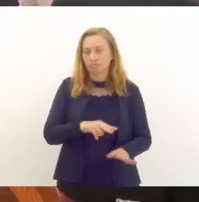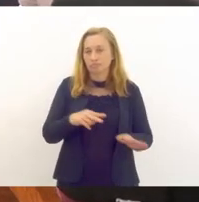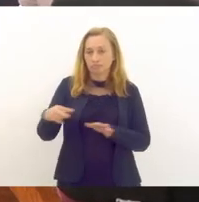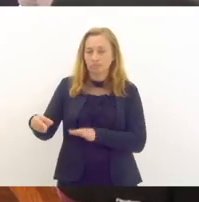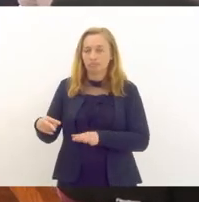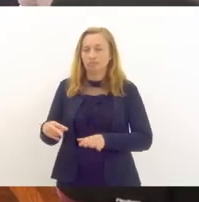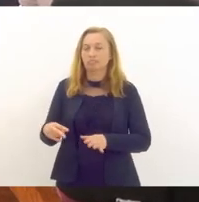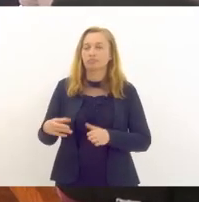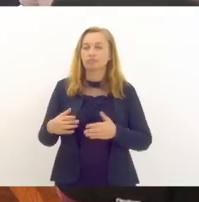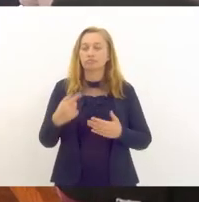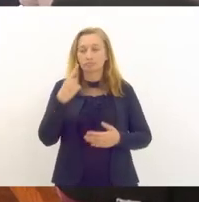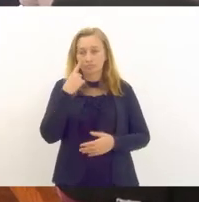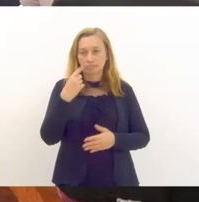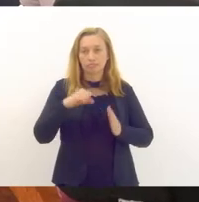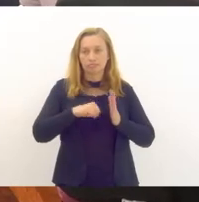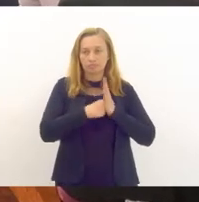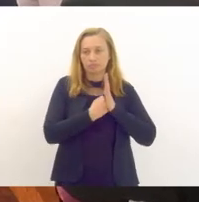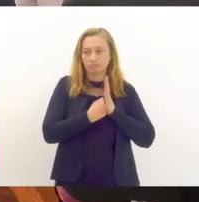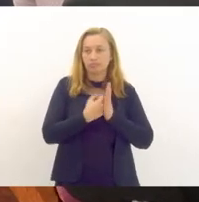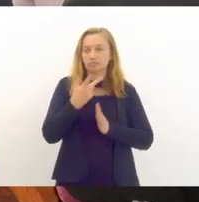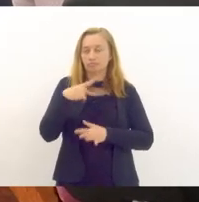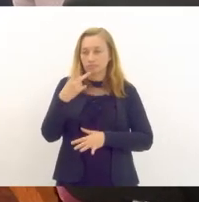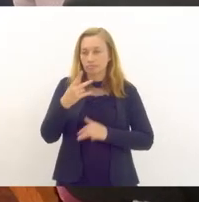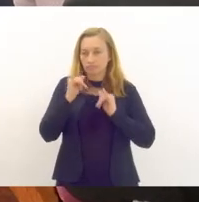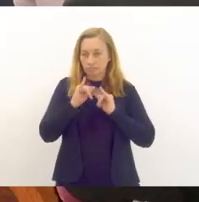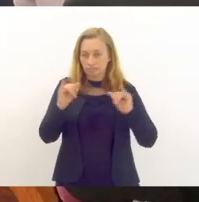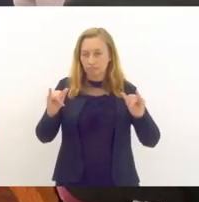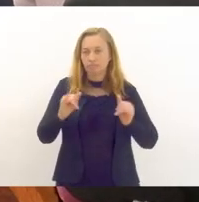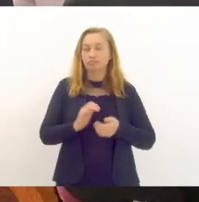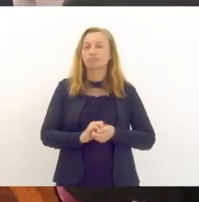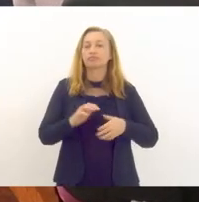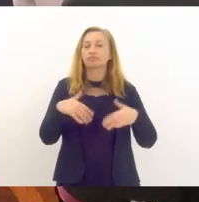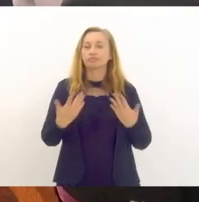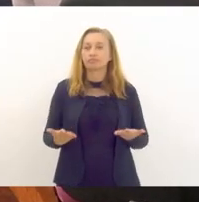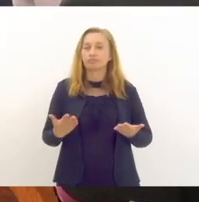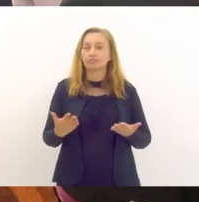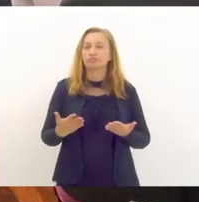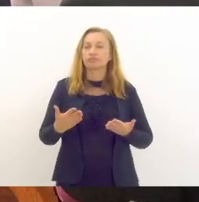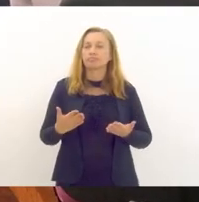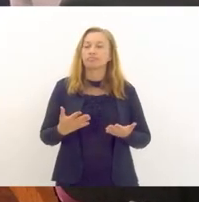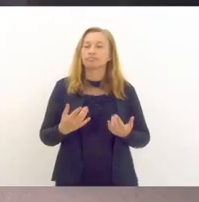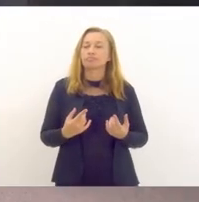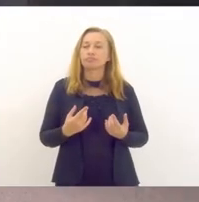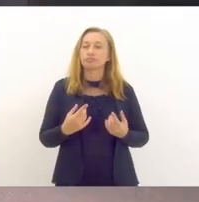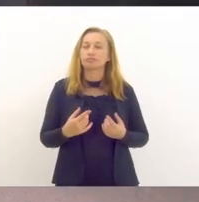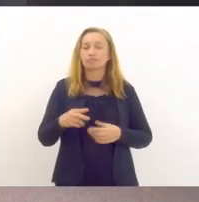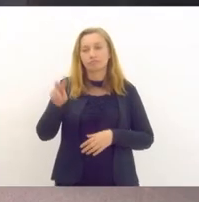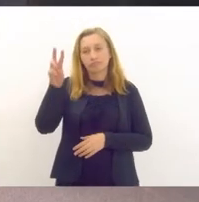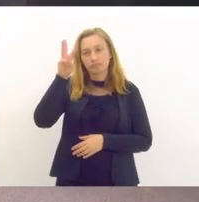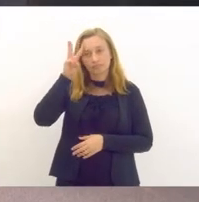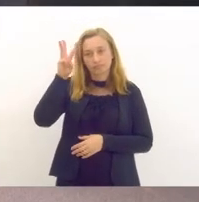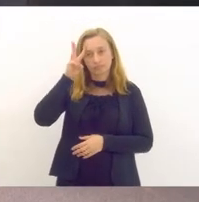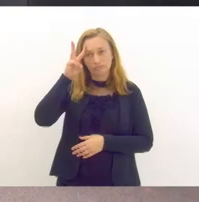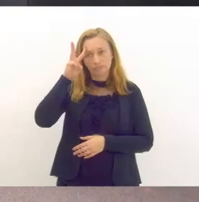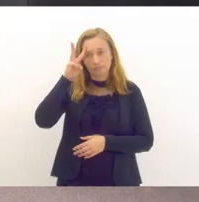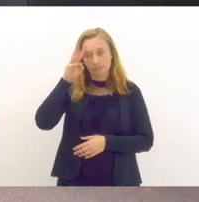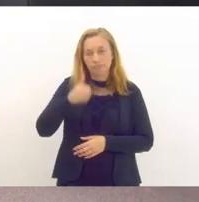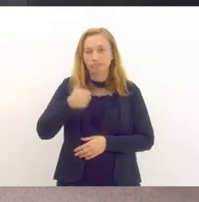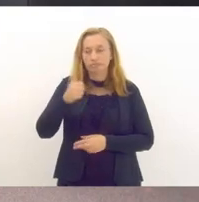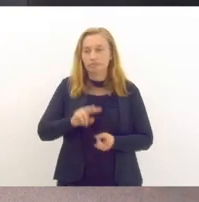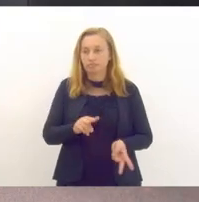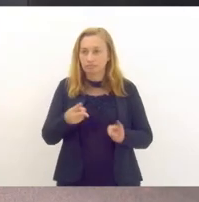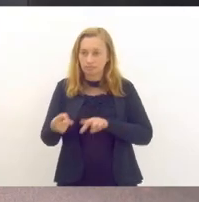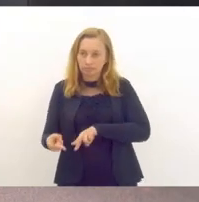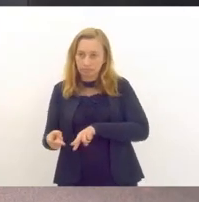muitas vezes eu disse isso inclusive publicamente Então nós vamos enfrentar os ventos na próxima terça-feira primeiro encaminhamento é esse